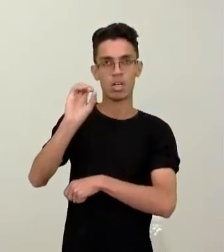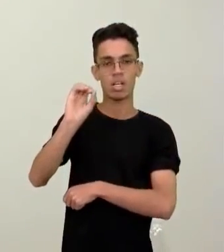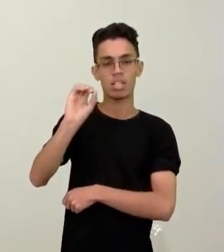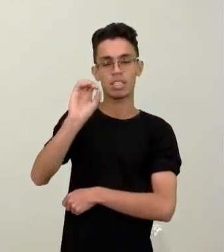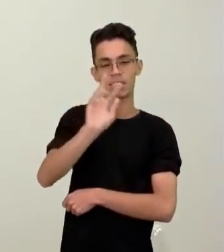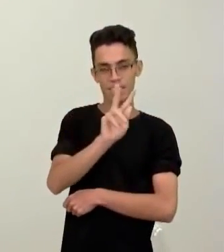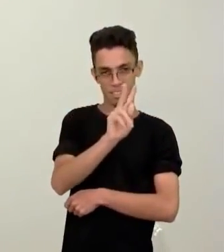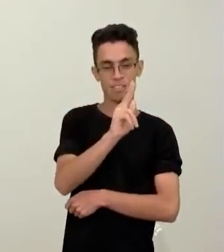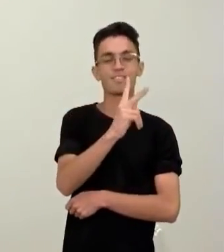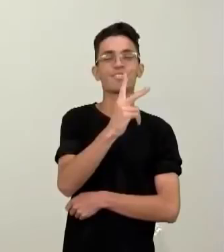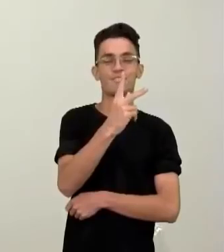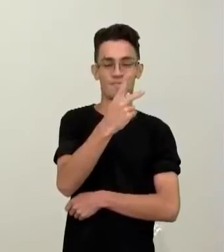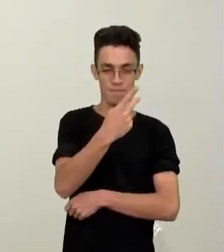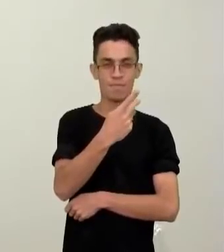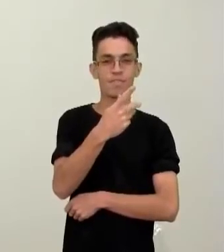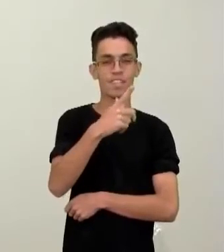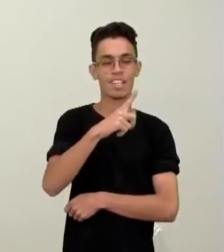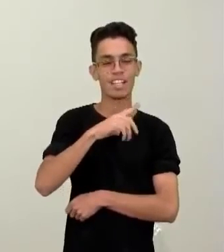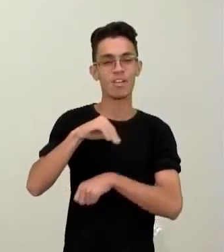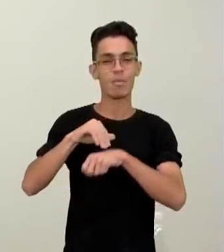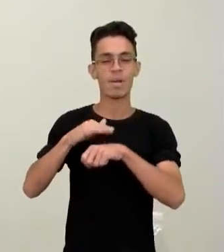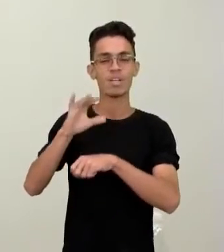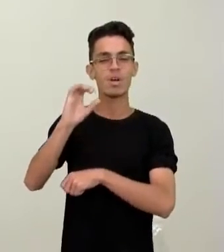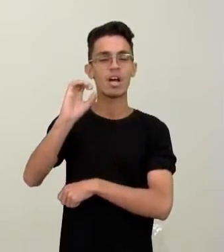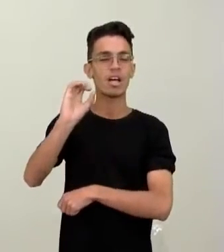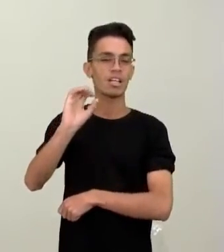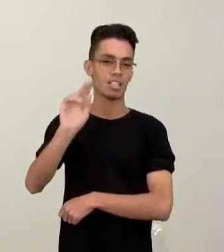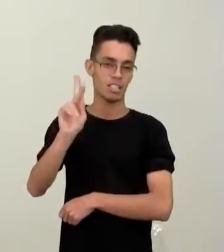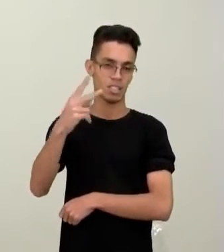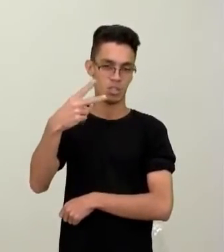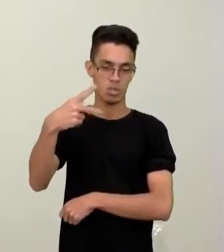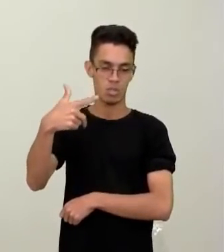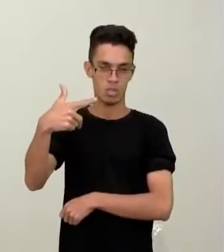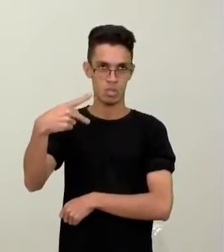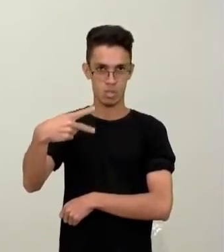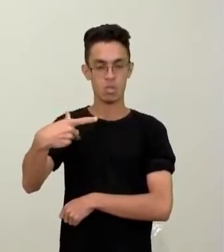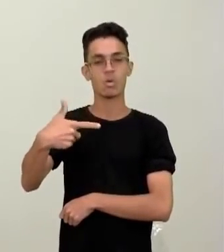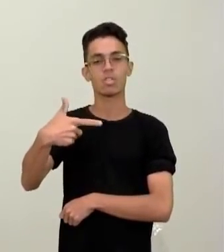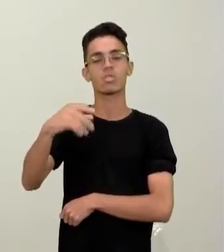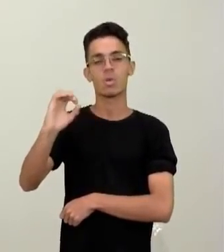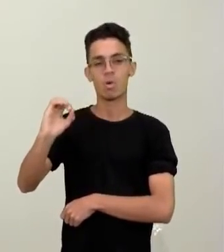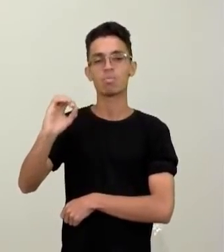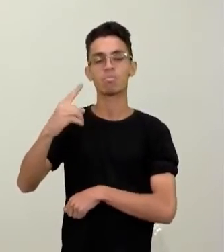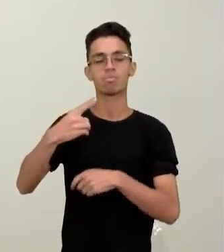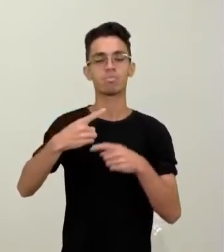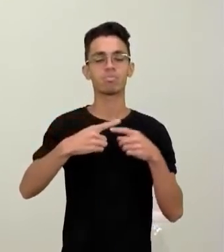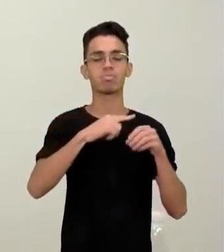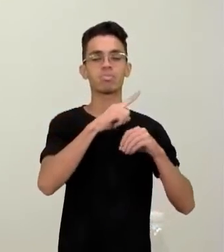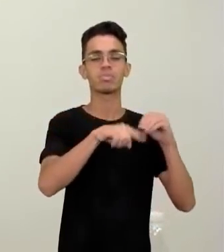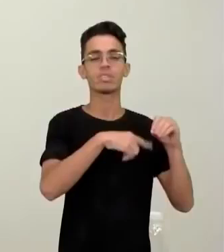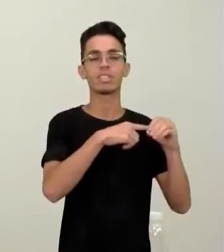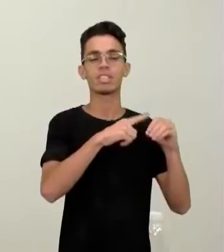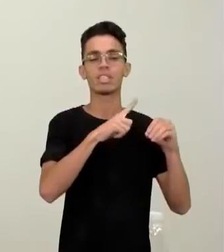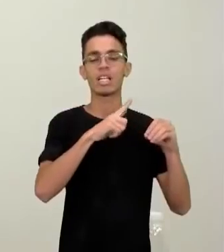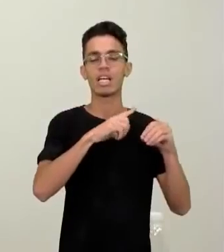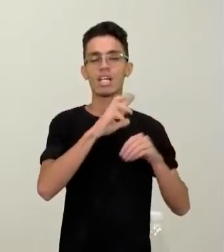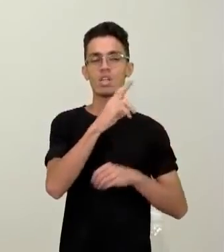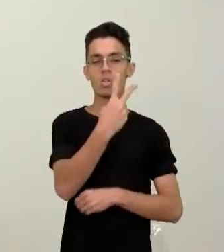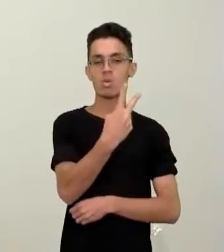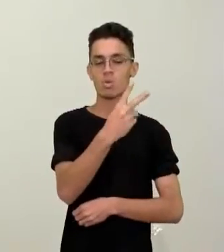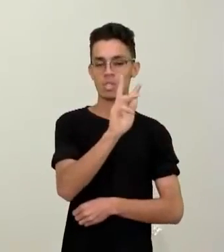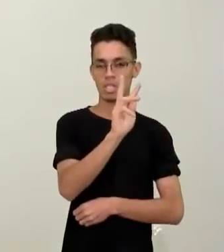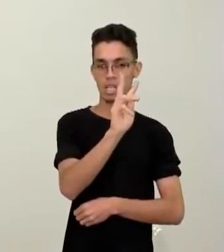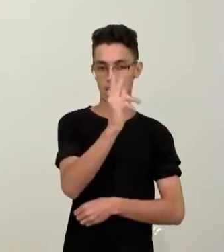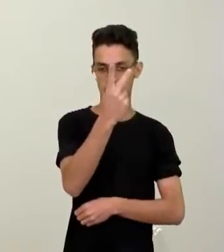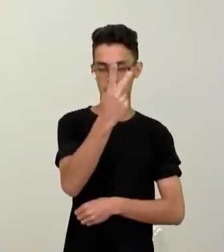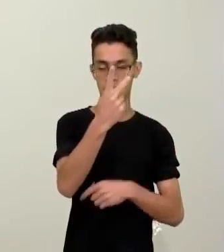quanto mais hidrogênio, mais oxigênio, porque a molécula é a mesma, né? Elas vêm grudadinhas. Então, cada 2H tem